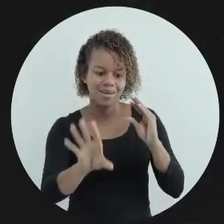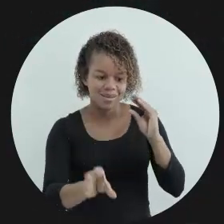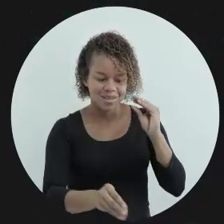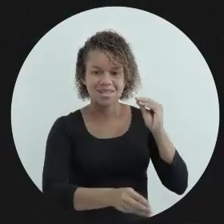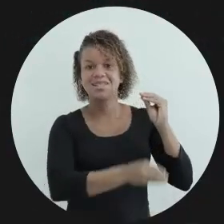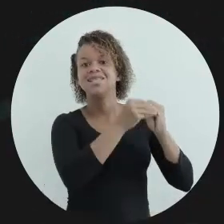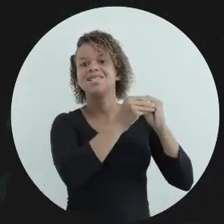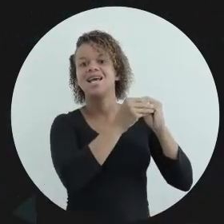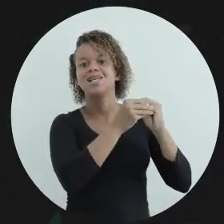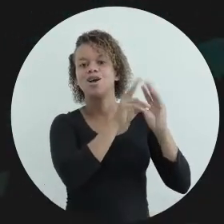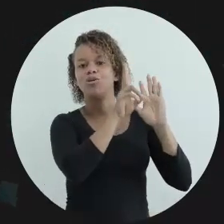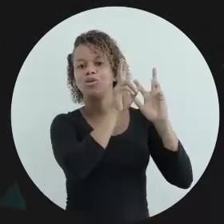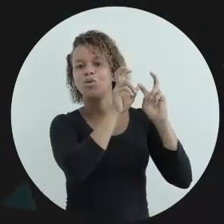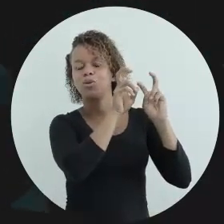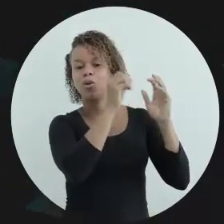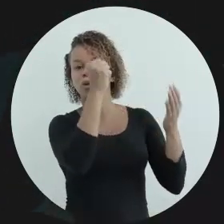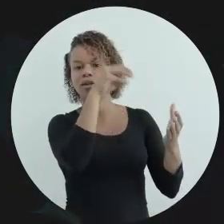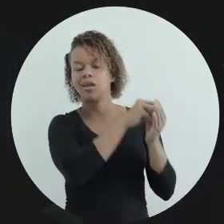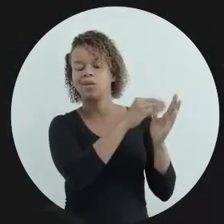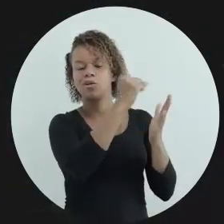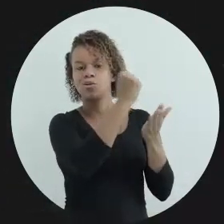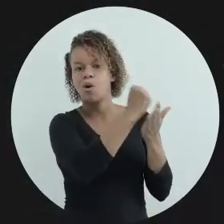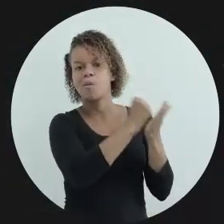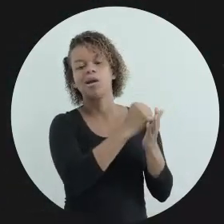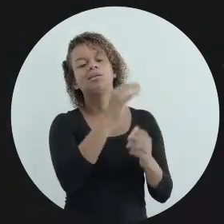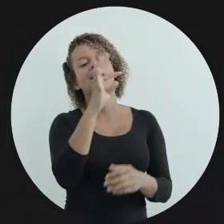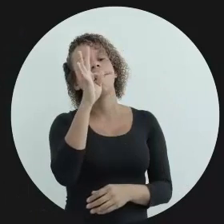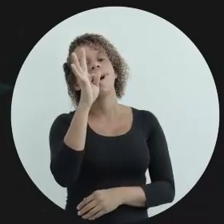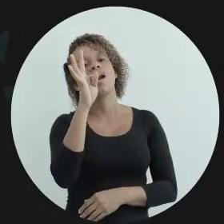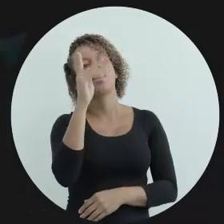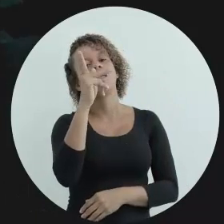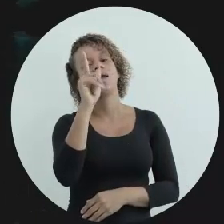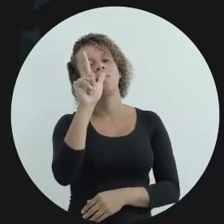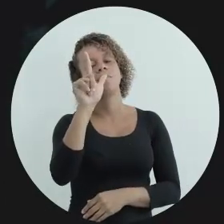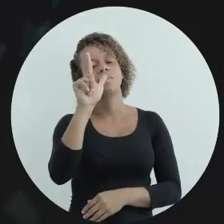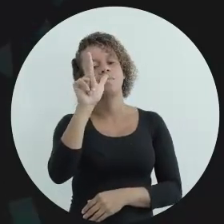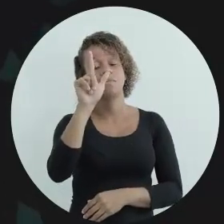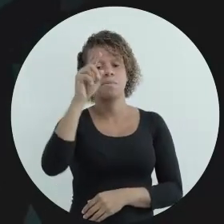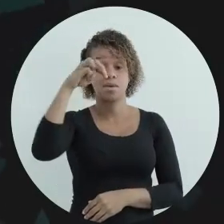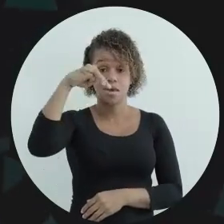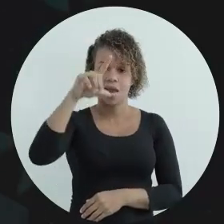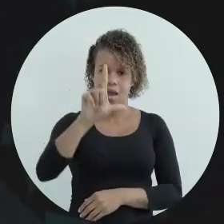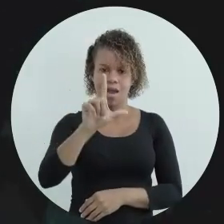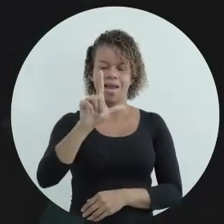no documento HTML. O que está sendo inserido é a soma de 2 mais 2, que é 4.